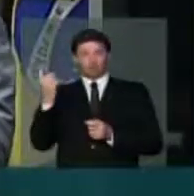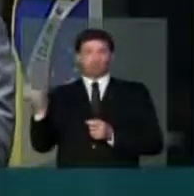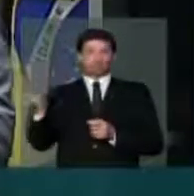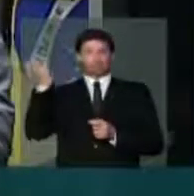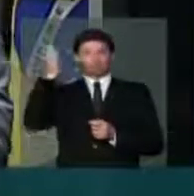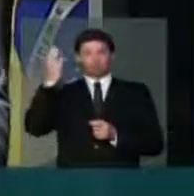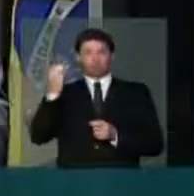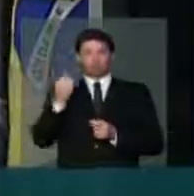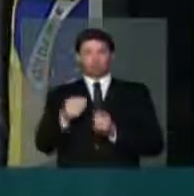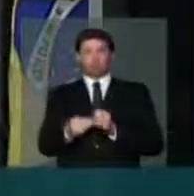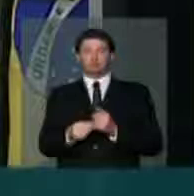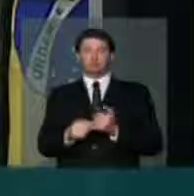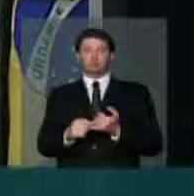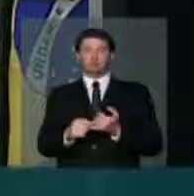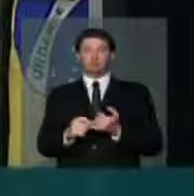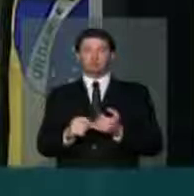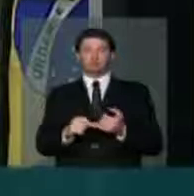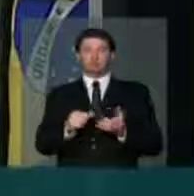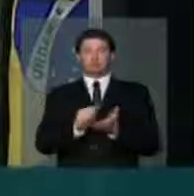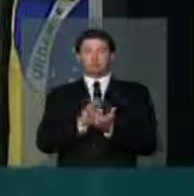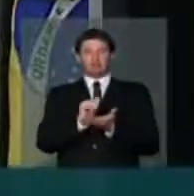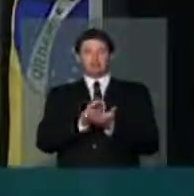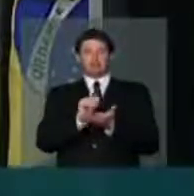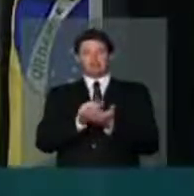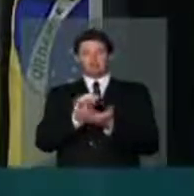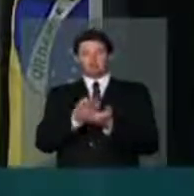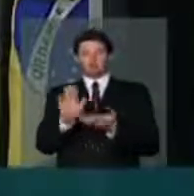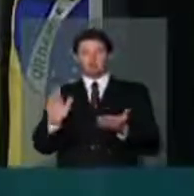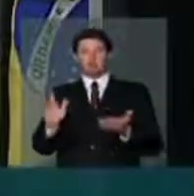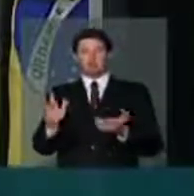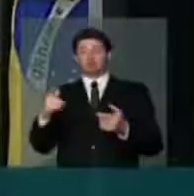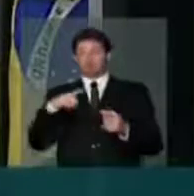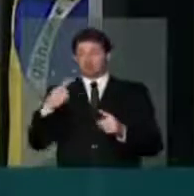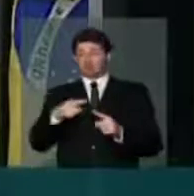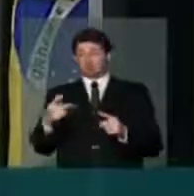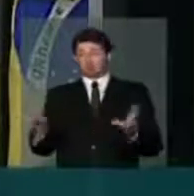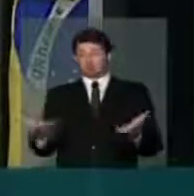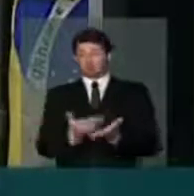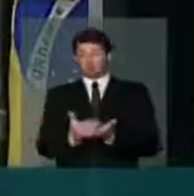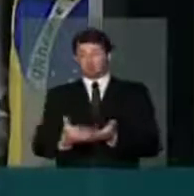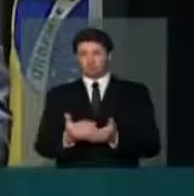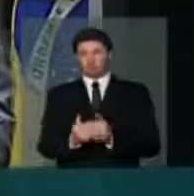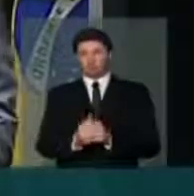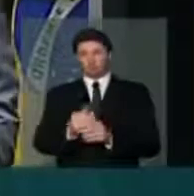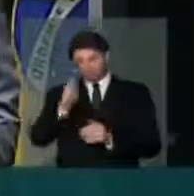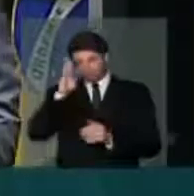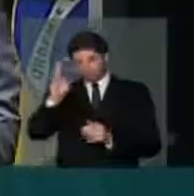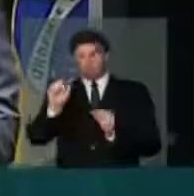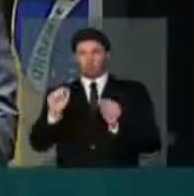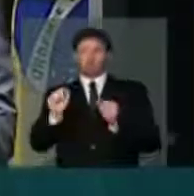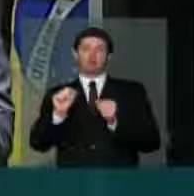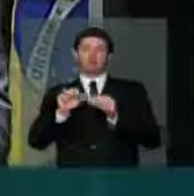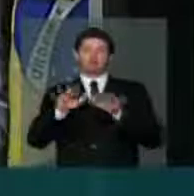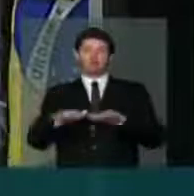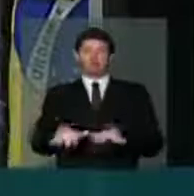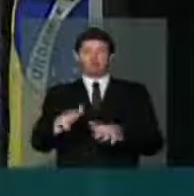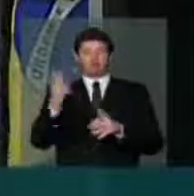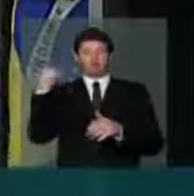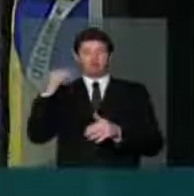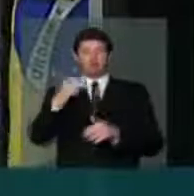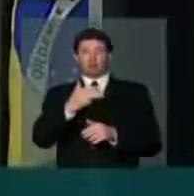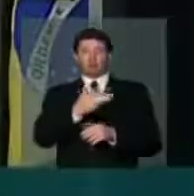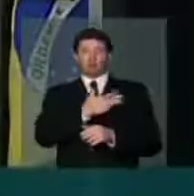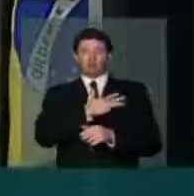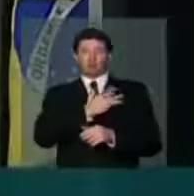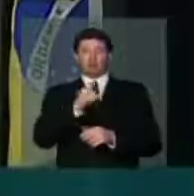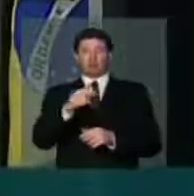disparado e demissões que começam a ameaçar o maior legado dos anos Lula,